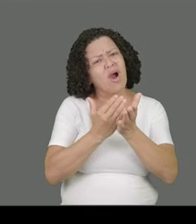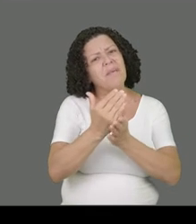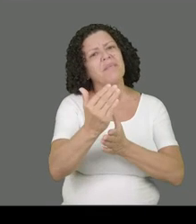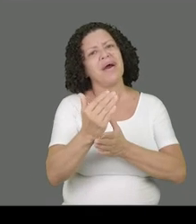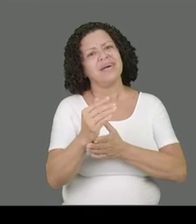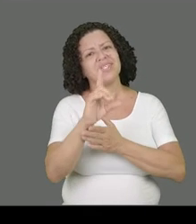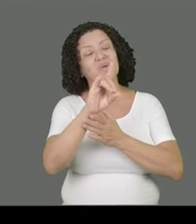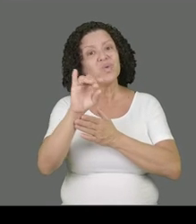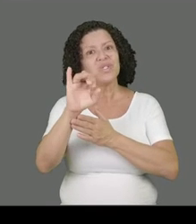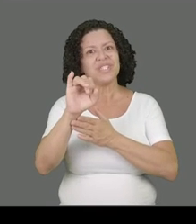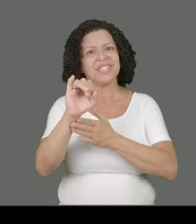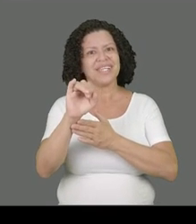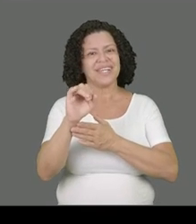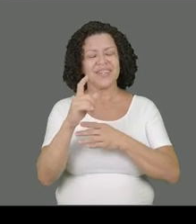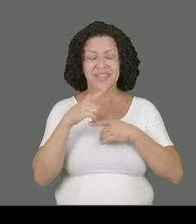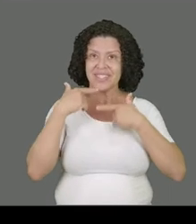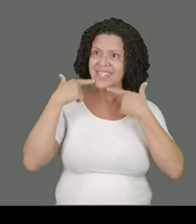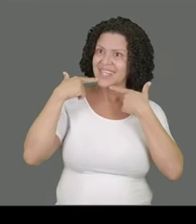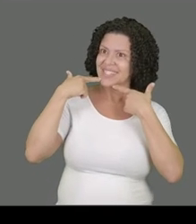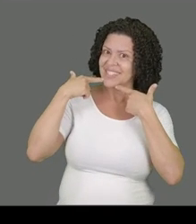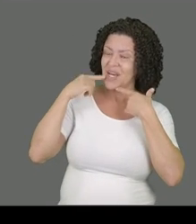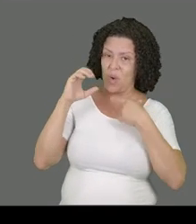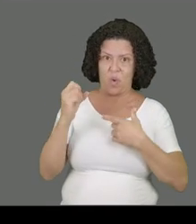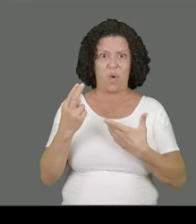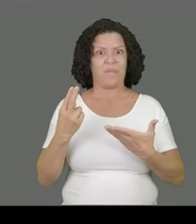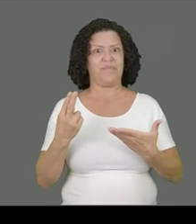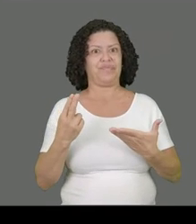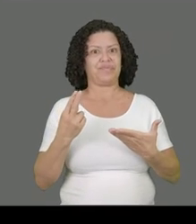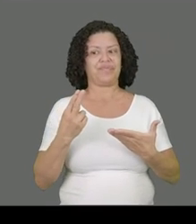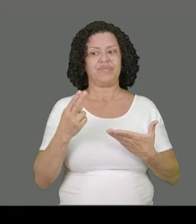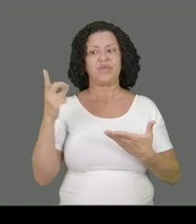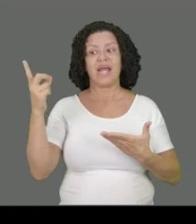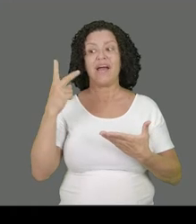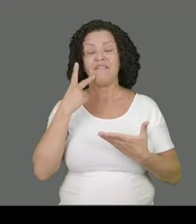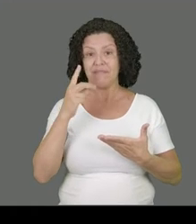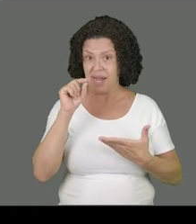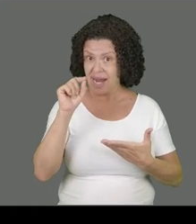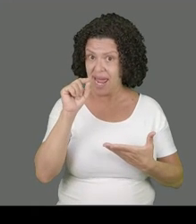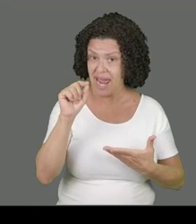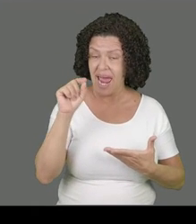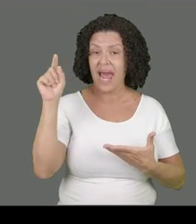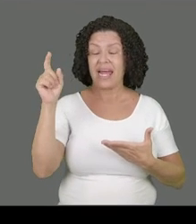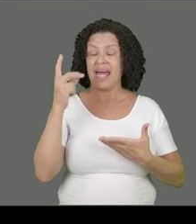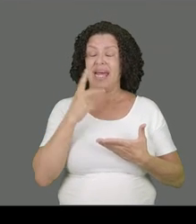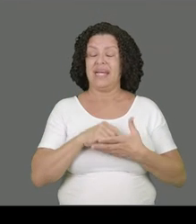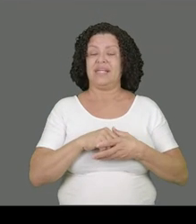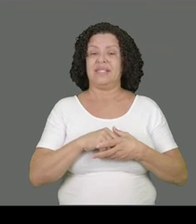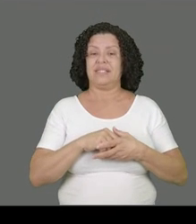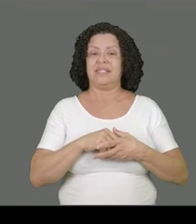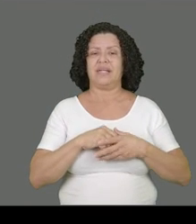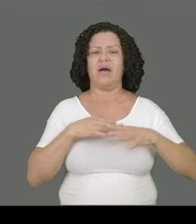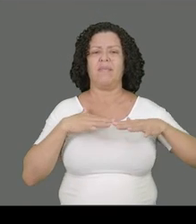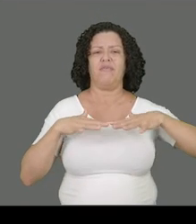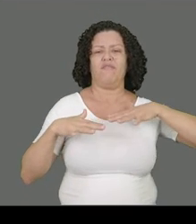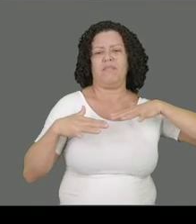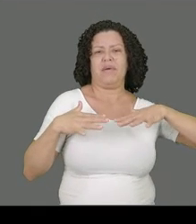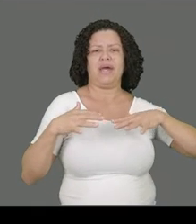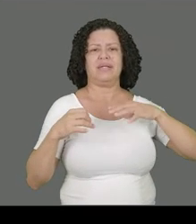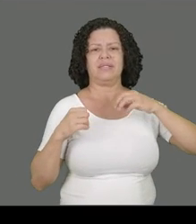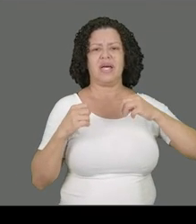sorria. Comece o seu dia com um sorriso. Ou seja, o que ele quer dizer